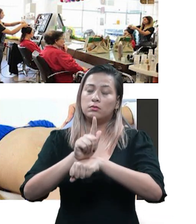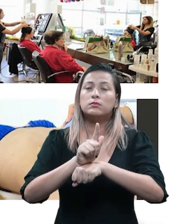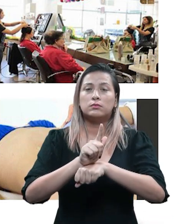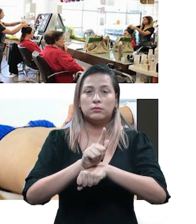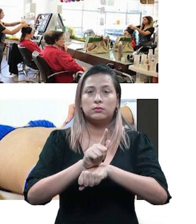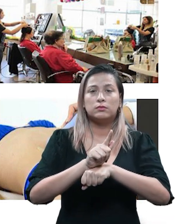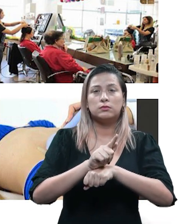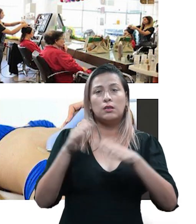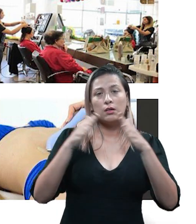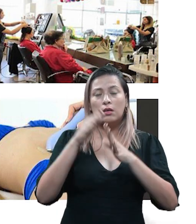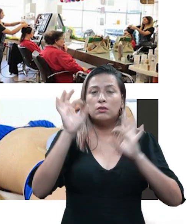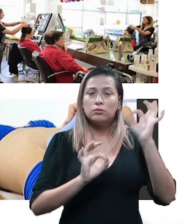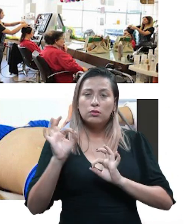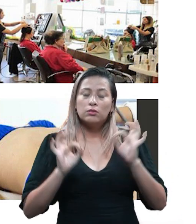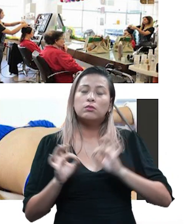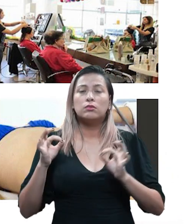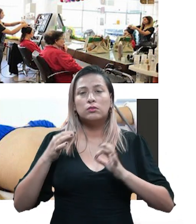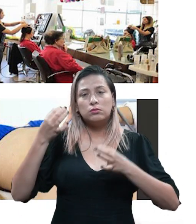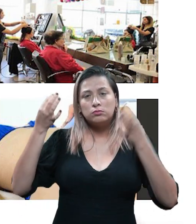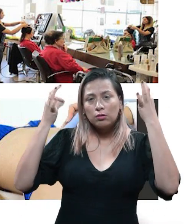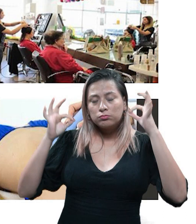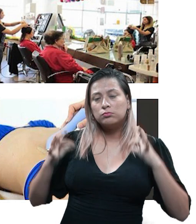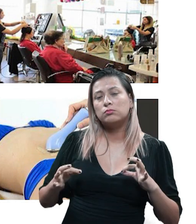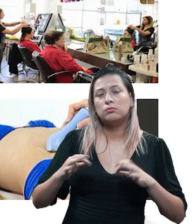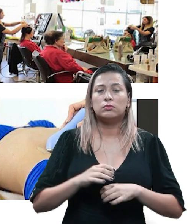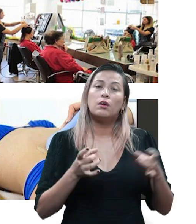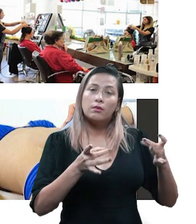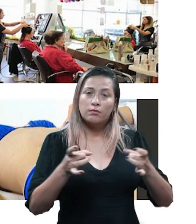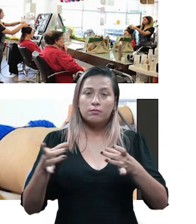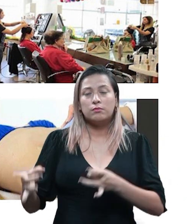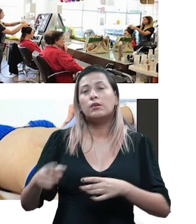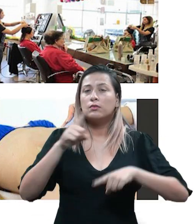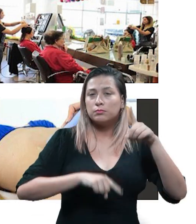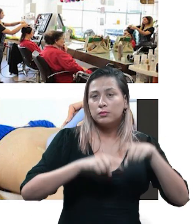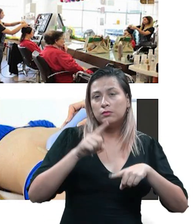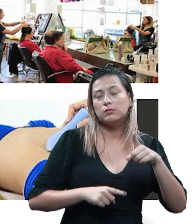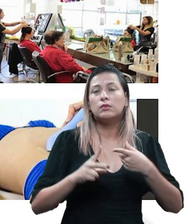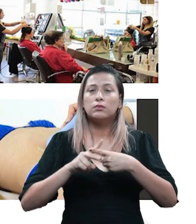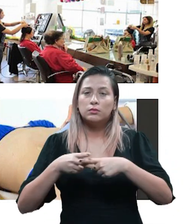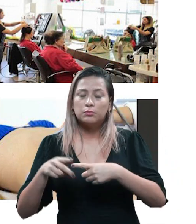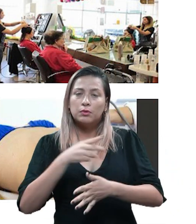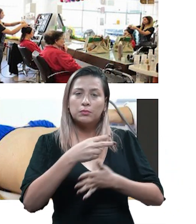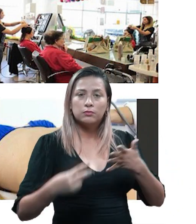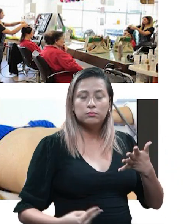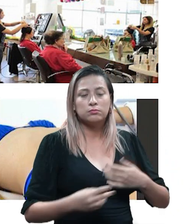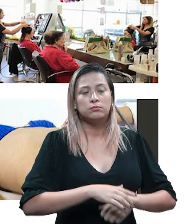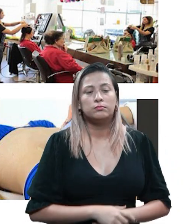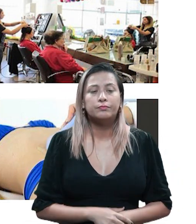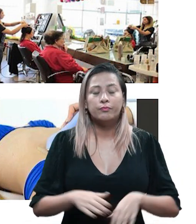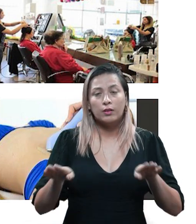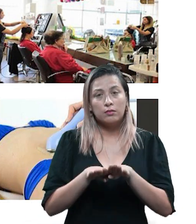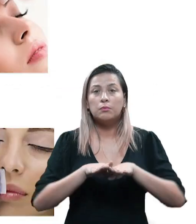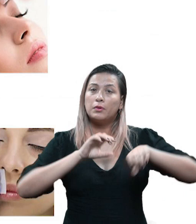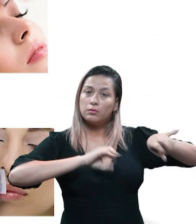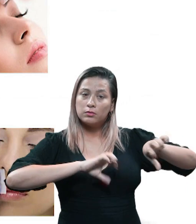beleza, também trabalhar como vendas diretas de cosméticos, de equipamentos, e também pode trabalhar na